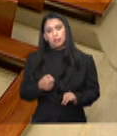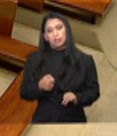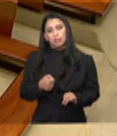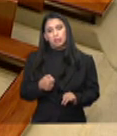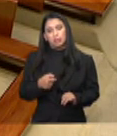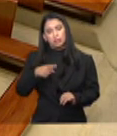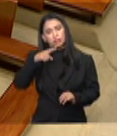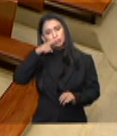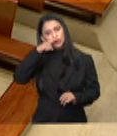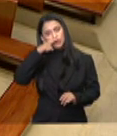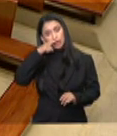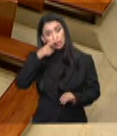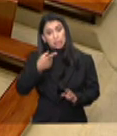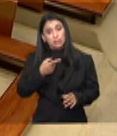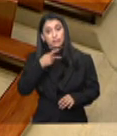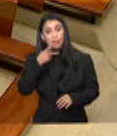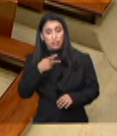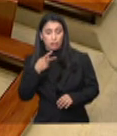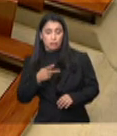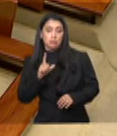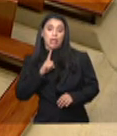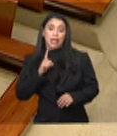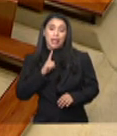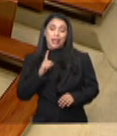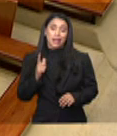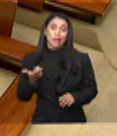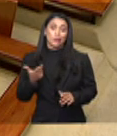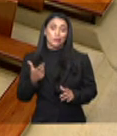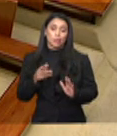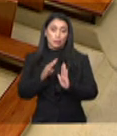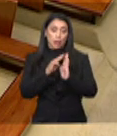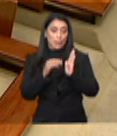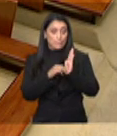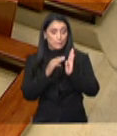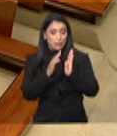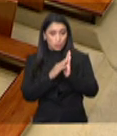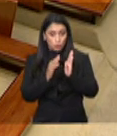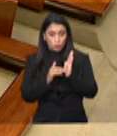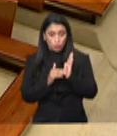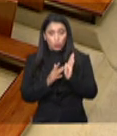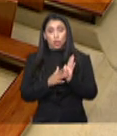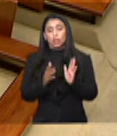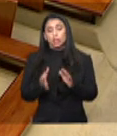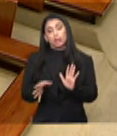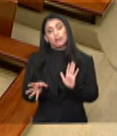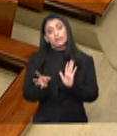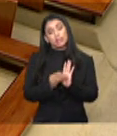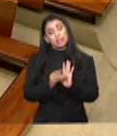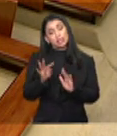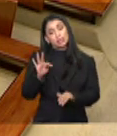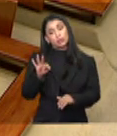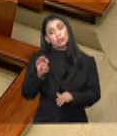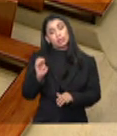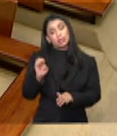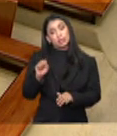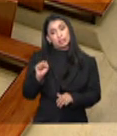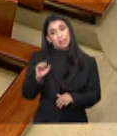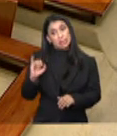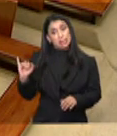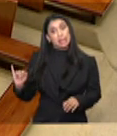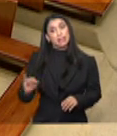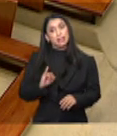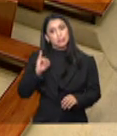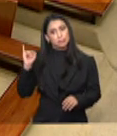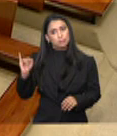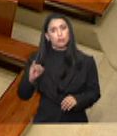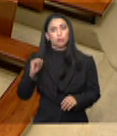Esse é um ministro dos dilemas da metodologia da fixação das teses, cuja metodologia é extremamente importante e